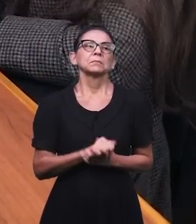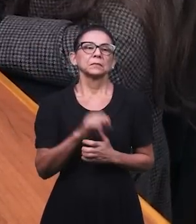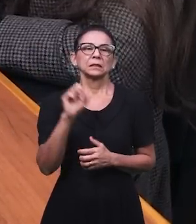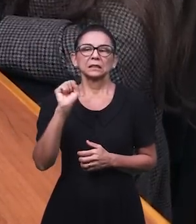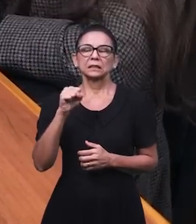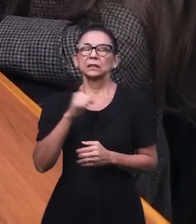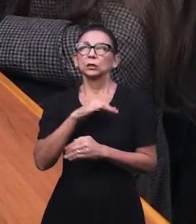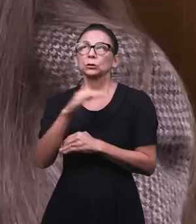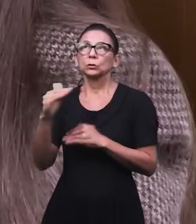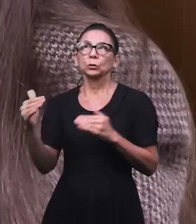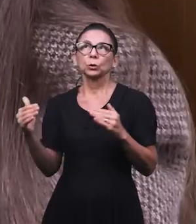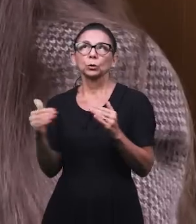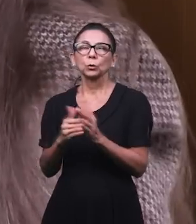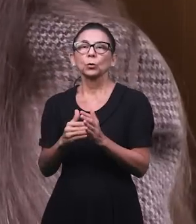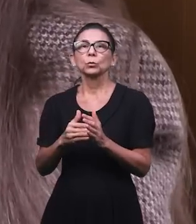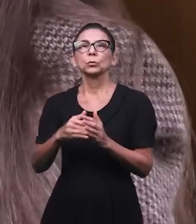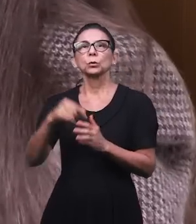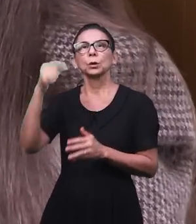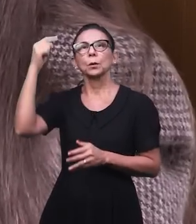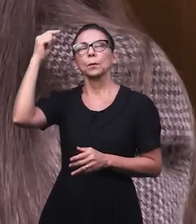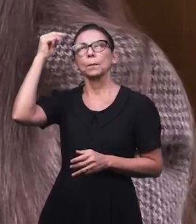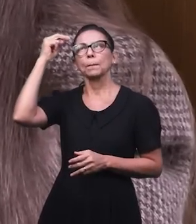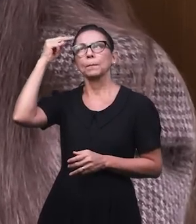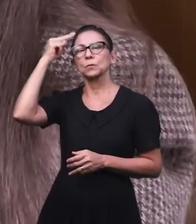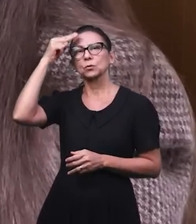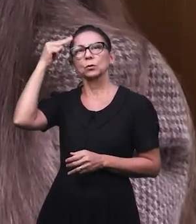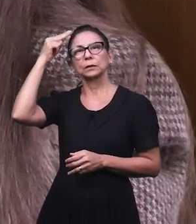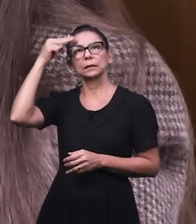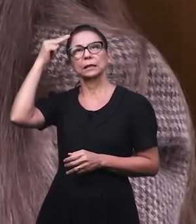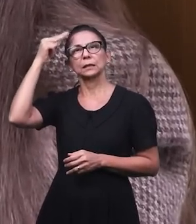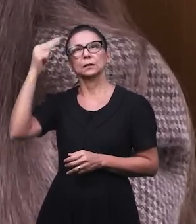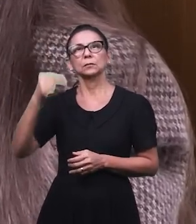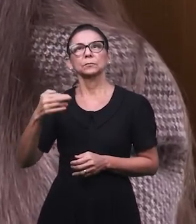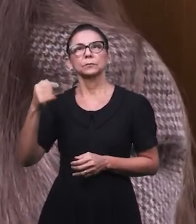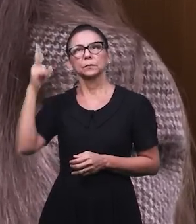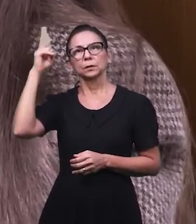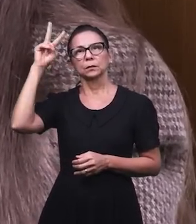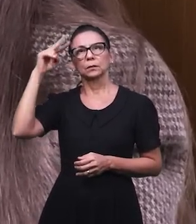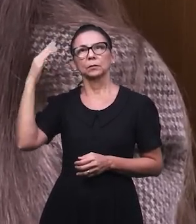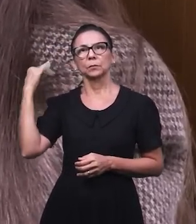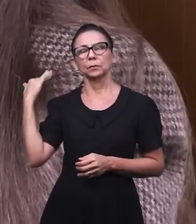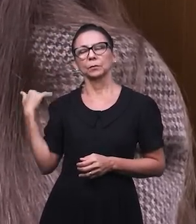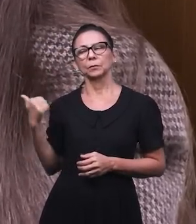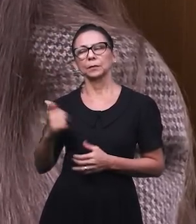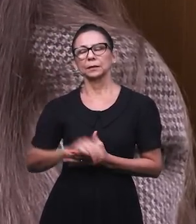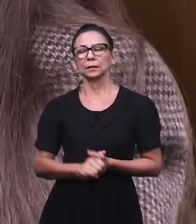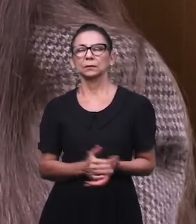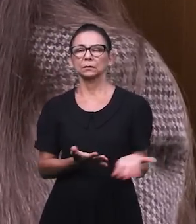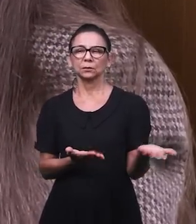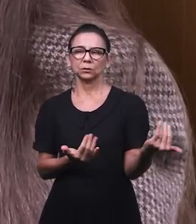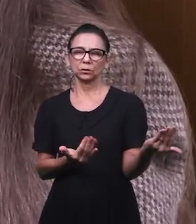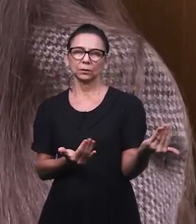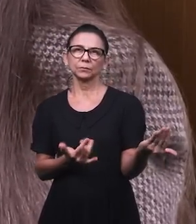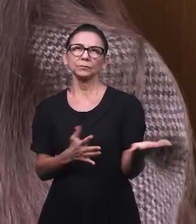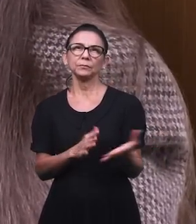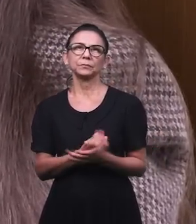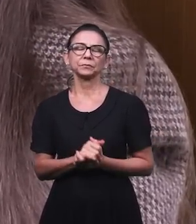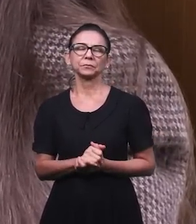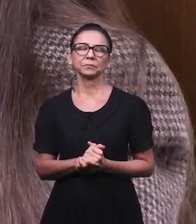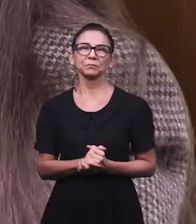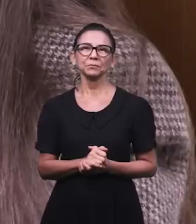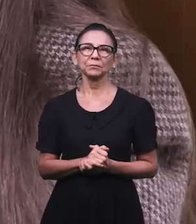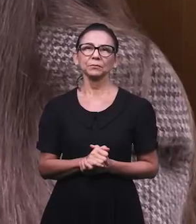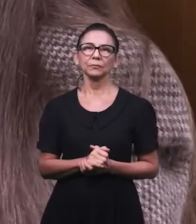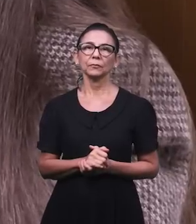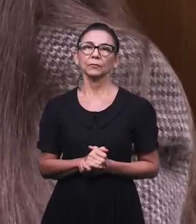inacreditável. Todos. Tudo que você sonha. Eu lembro quando eu era mais nova, e o Senhor... É engraçado que